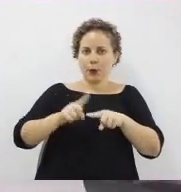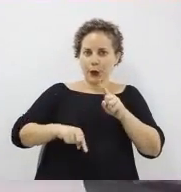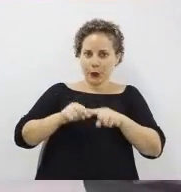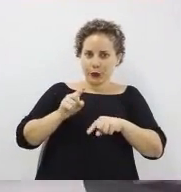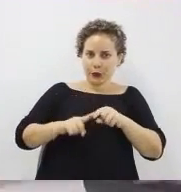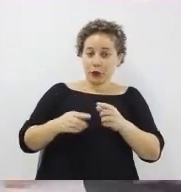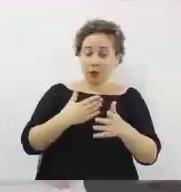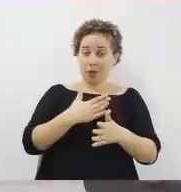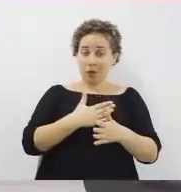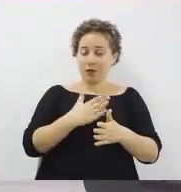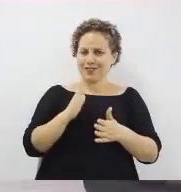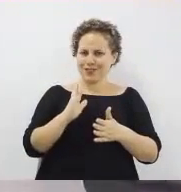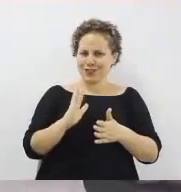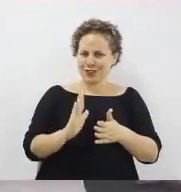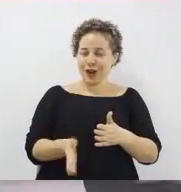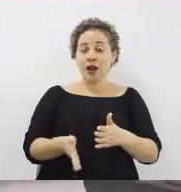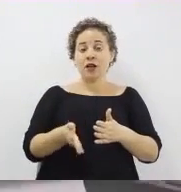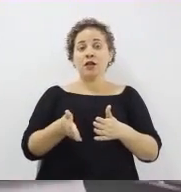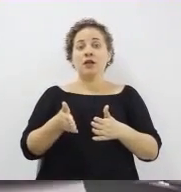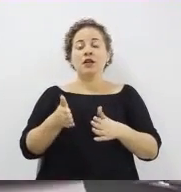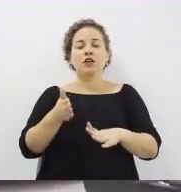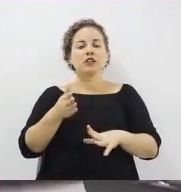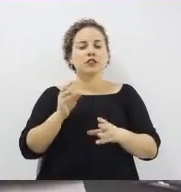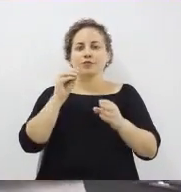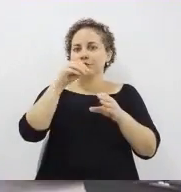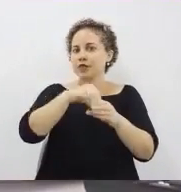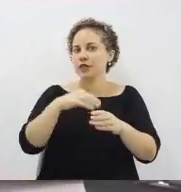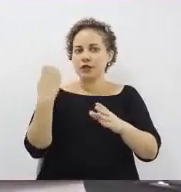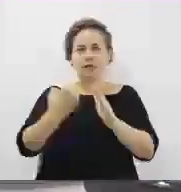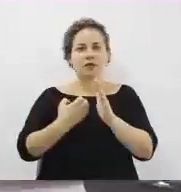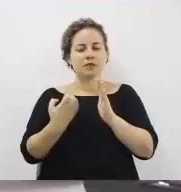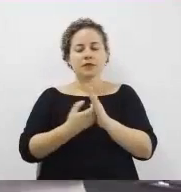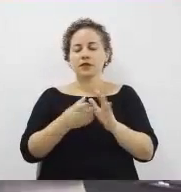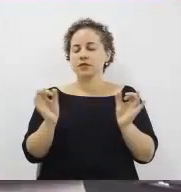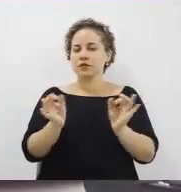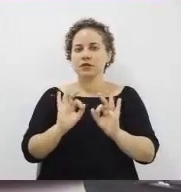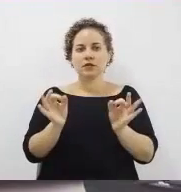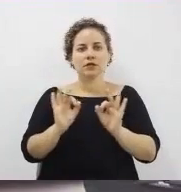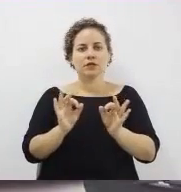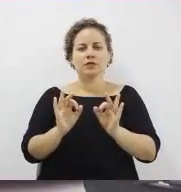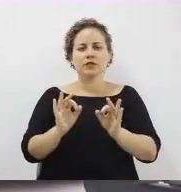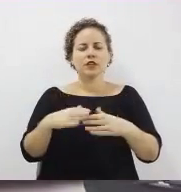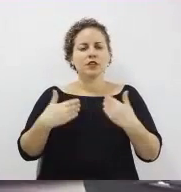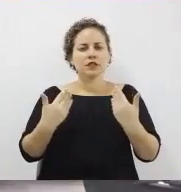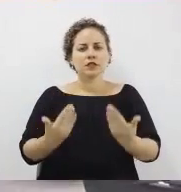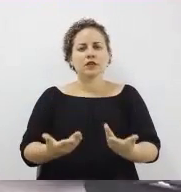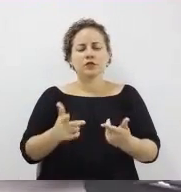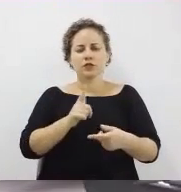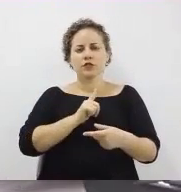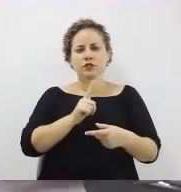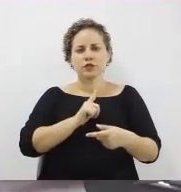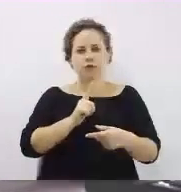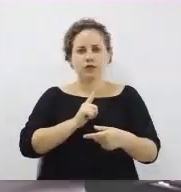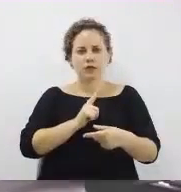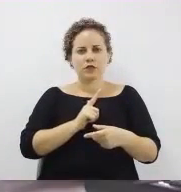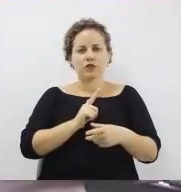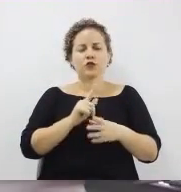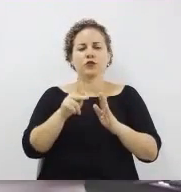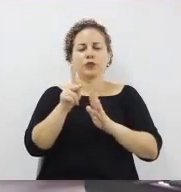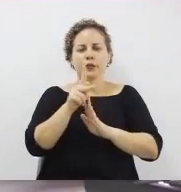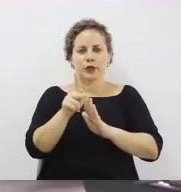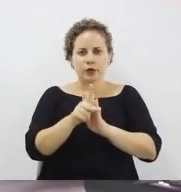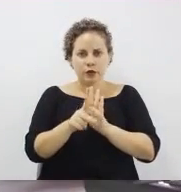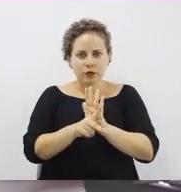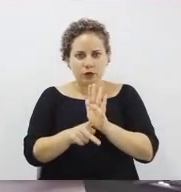mais nos limítrofes da organização fornecedora. Então, nós temos aqui o rastreamento do